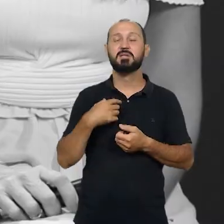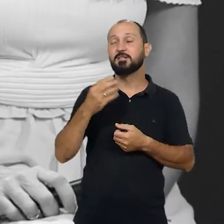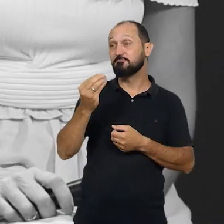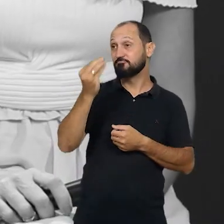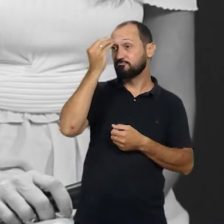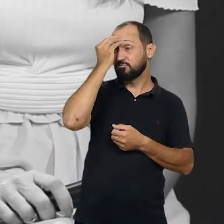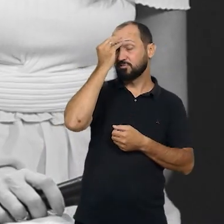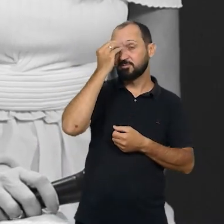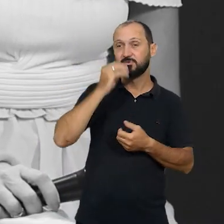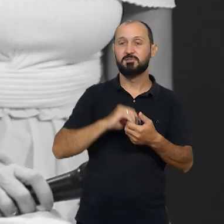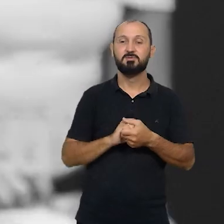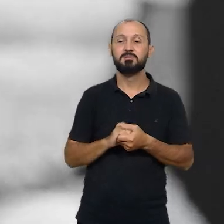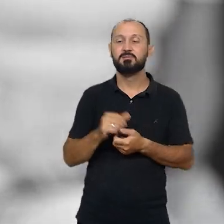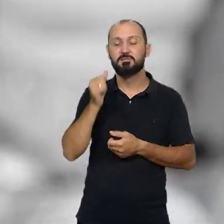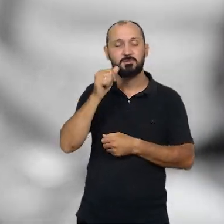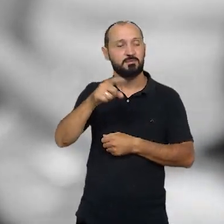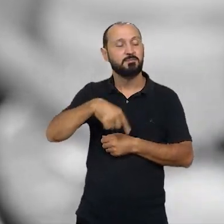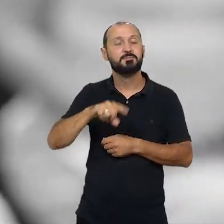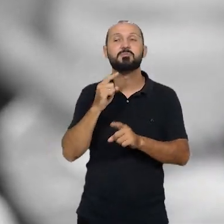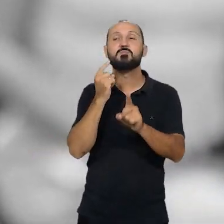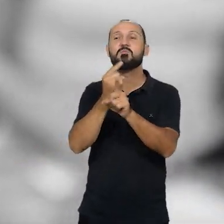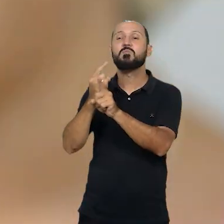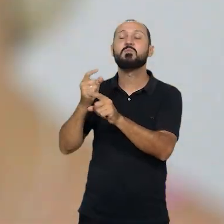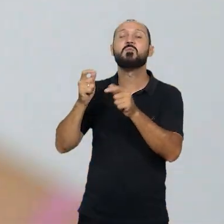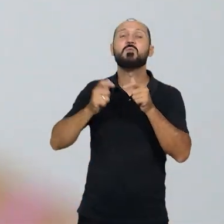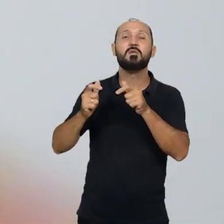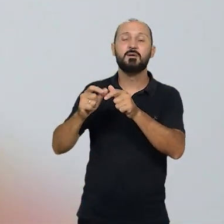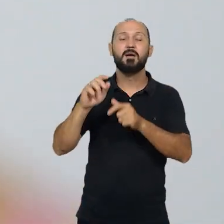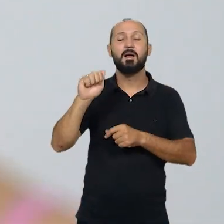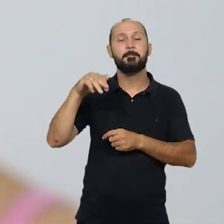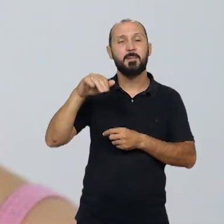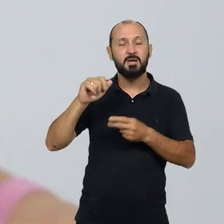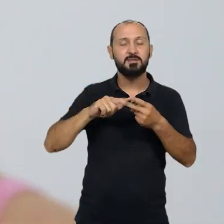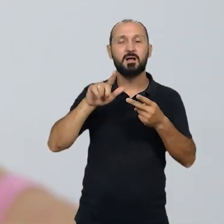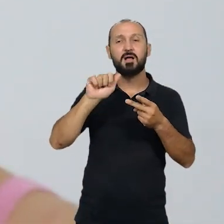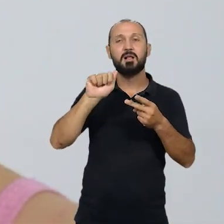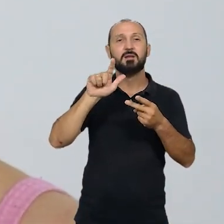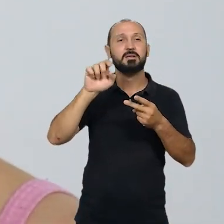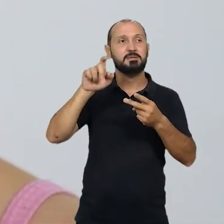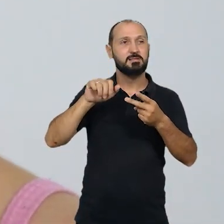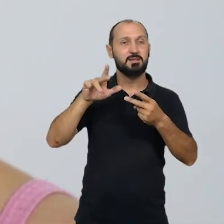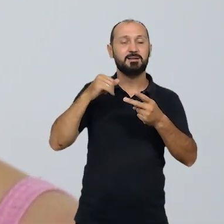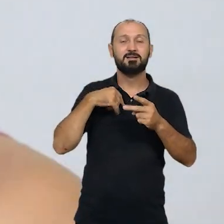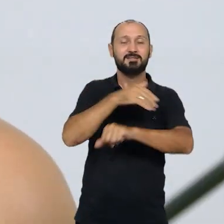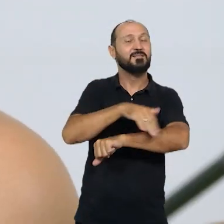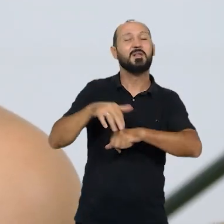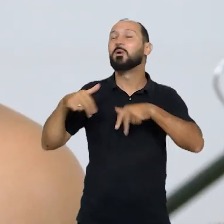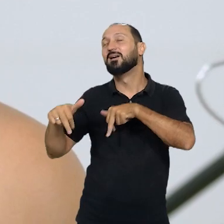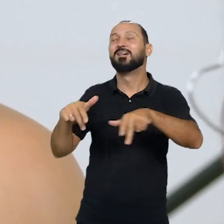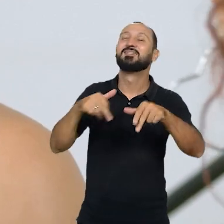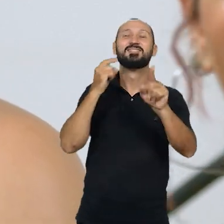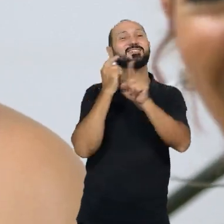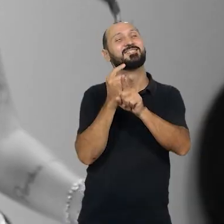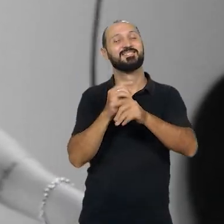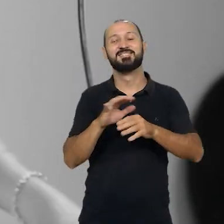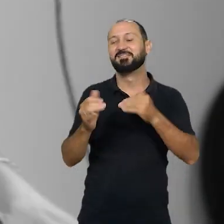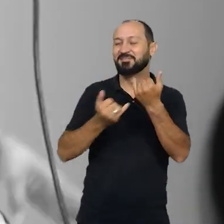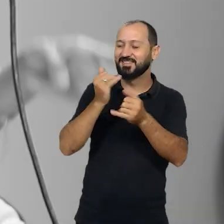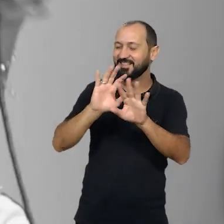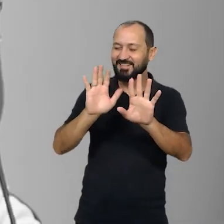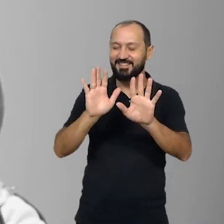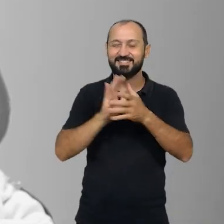lugares culturais, que é a arte. E aí a gente queria juntar isso, que é duas coisas que a gente gosta muito, né? E é isso, basicamente, o nome